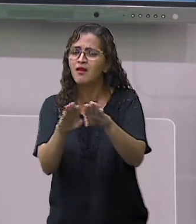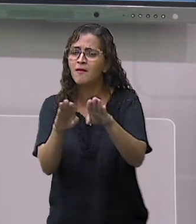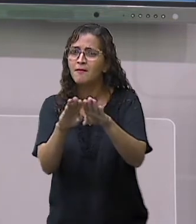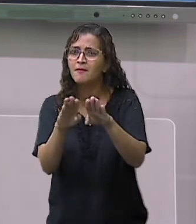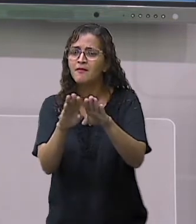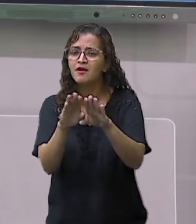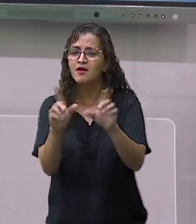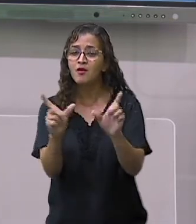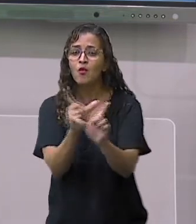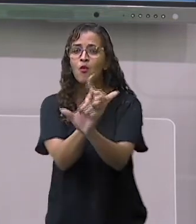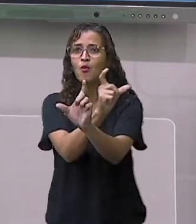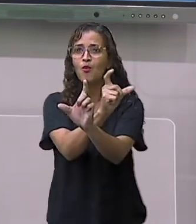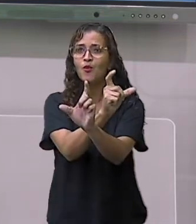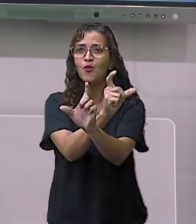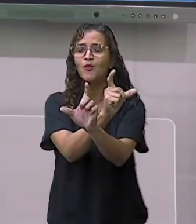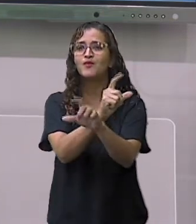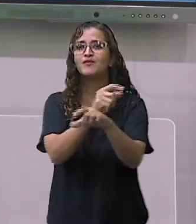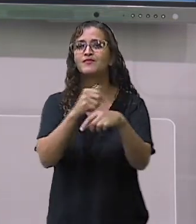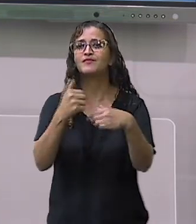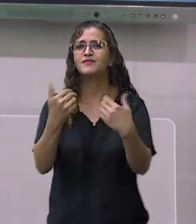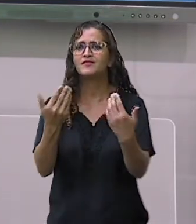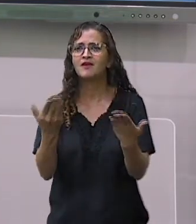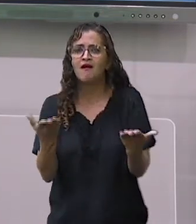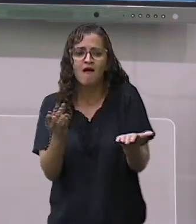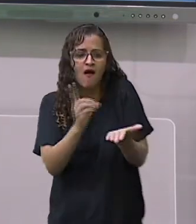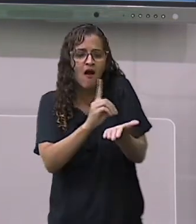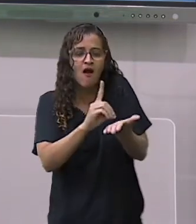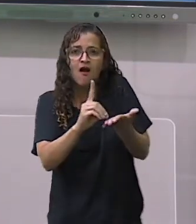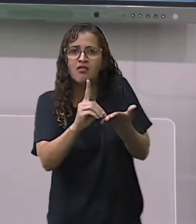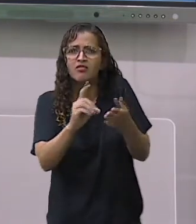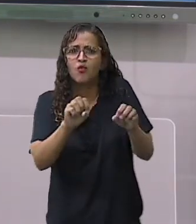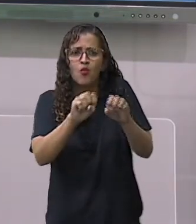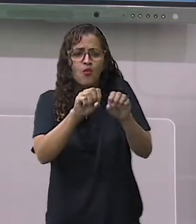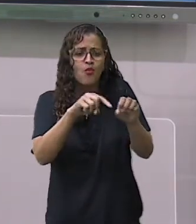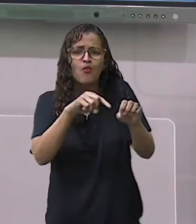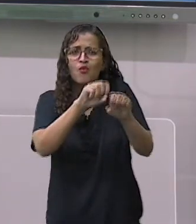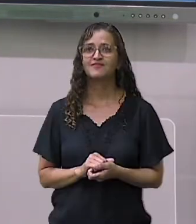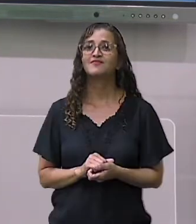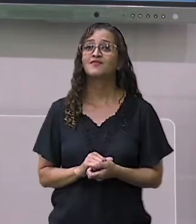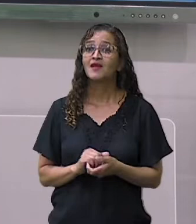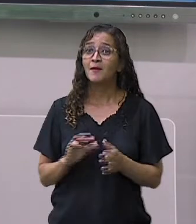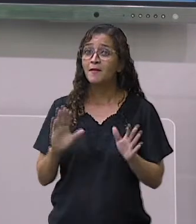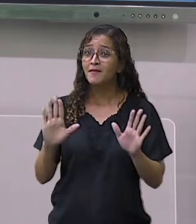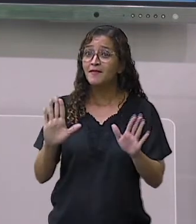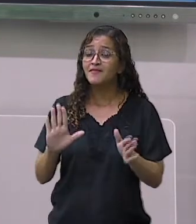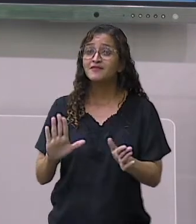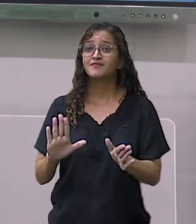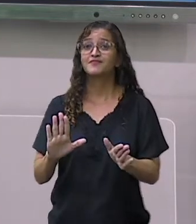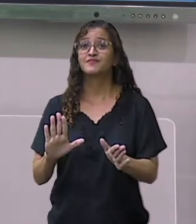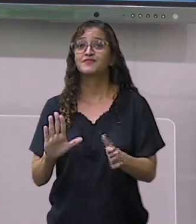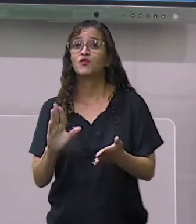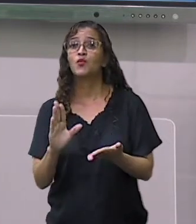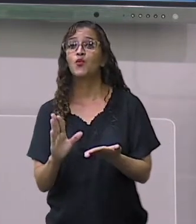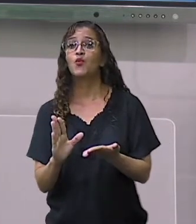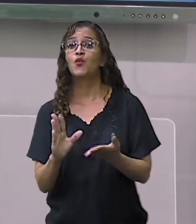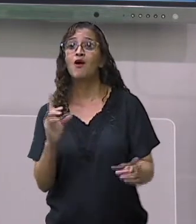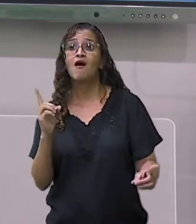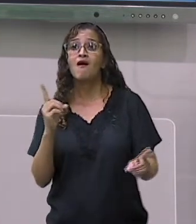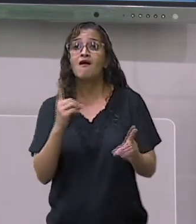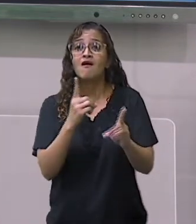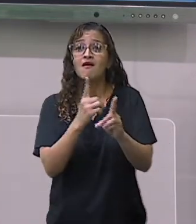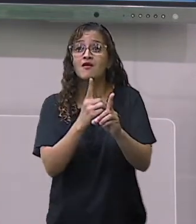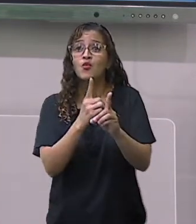simples. Ele não tem essa estrutura toda aí de informação, mas tem em